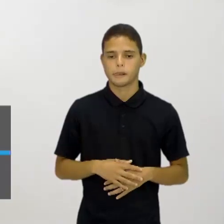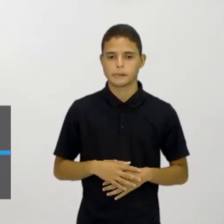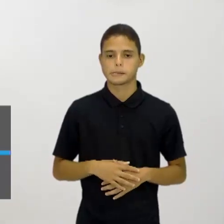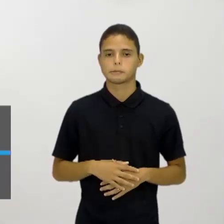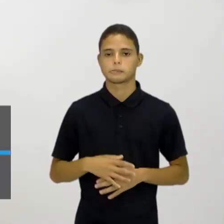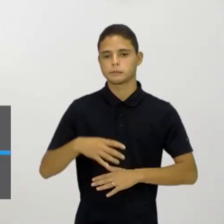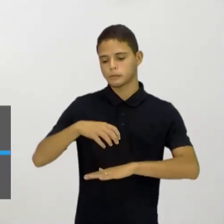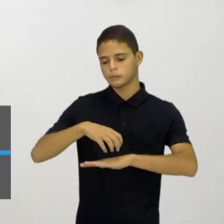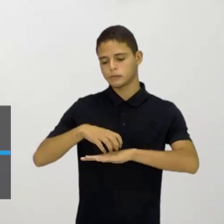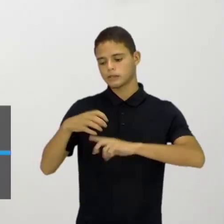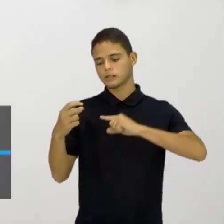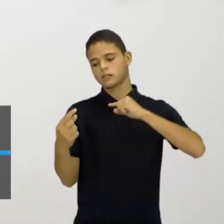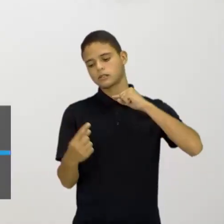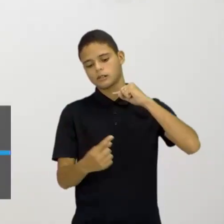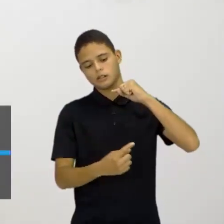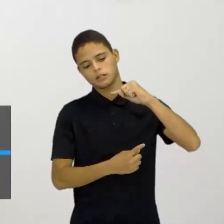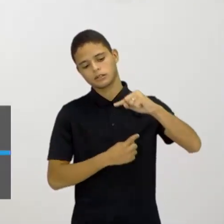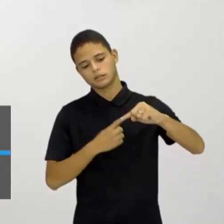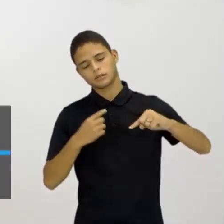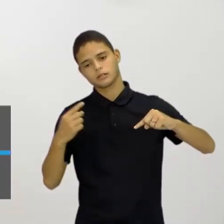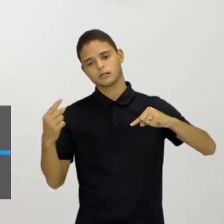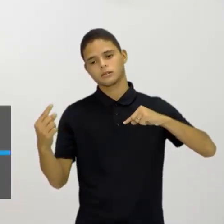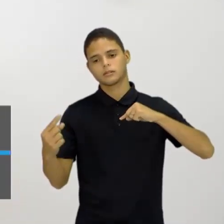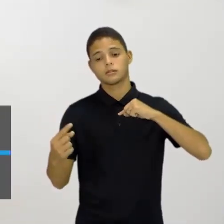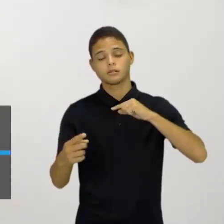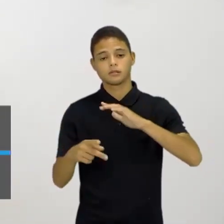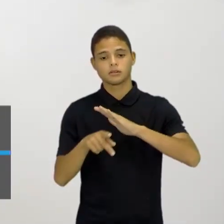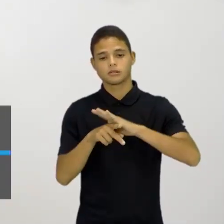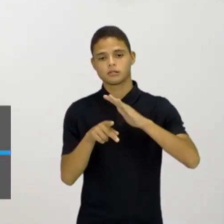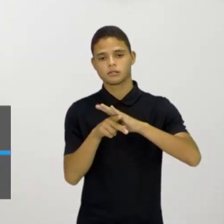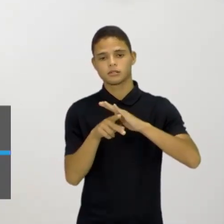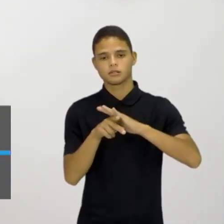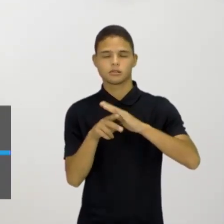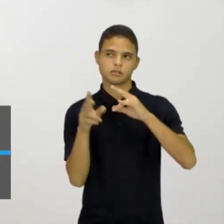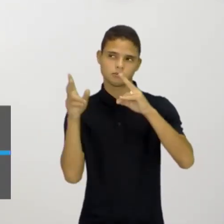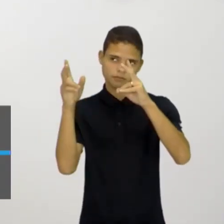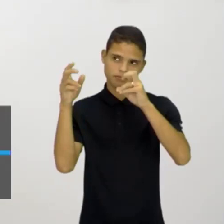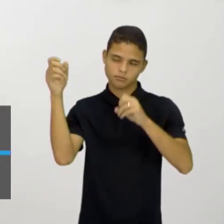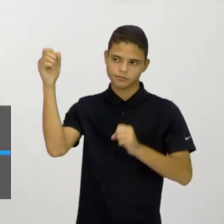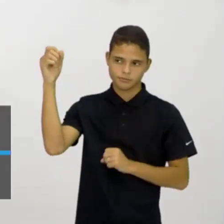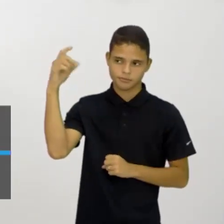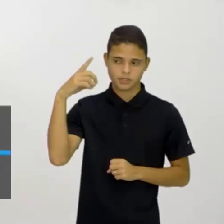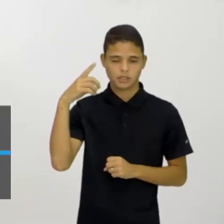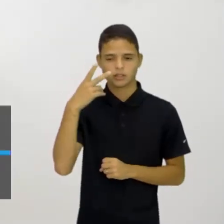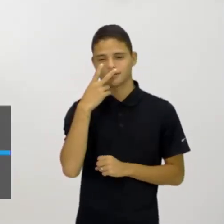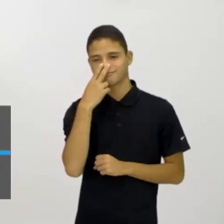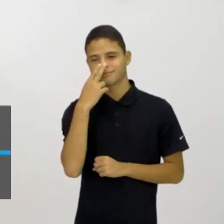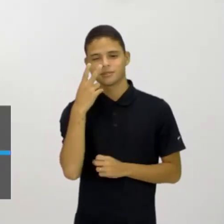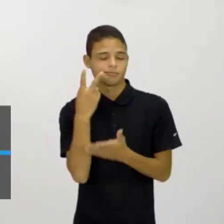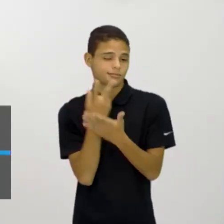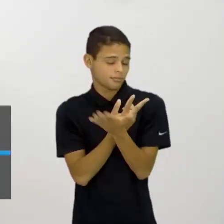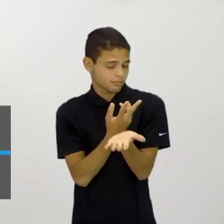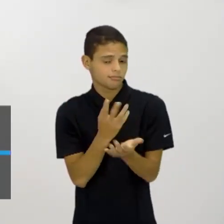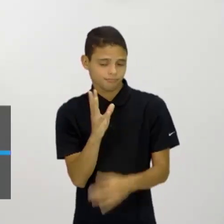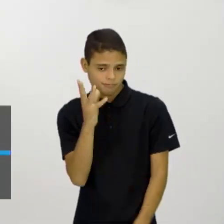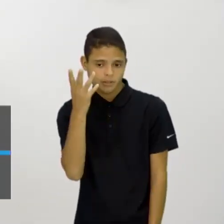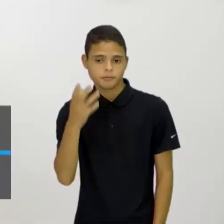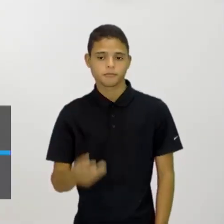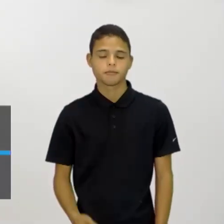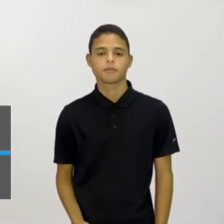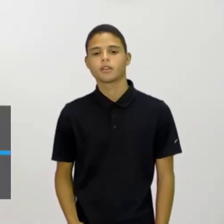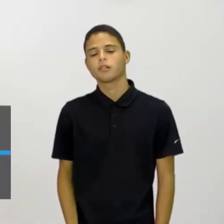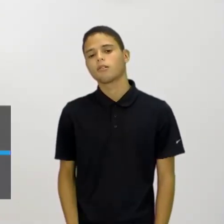inclinação da rotação em relação ao sol e isso nos leva a observações um tanto quanto exageradas do que acontece